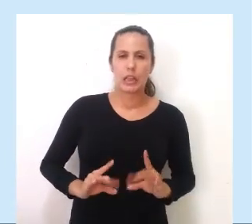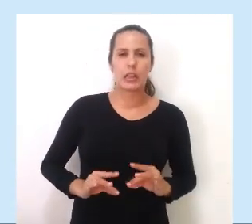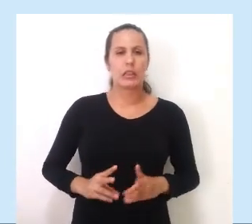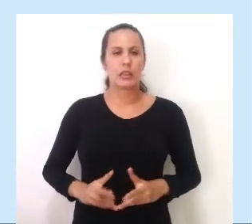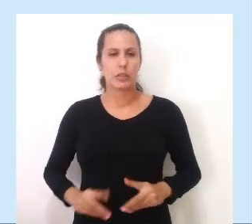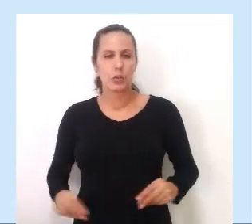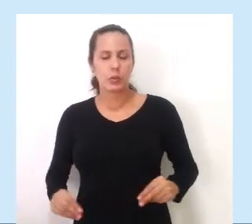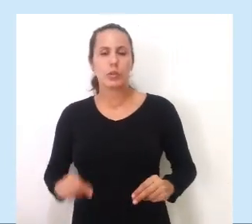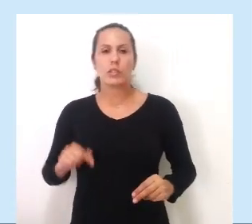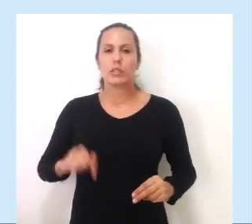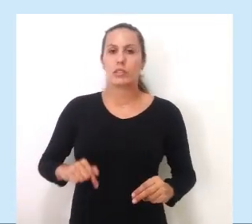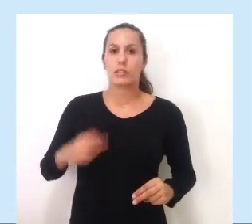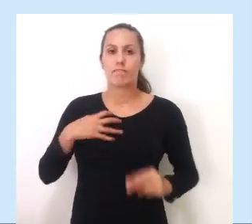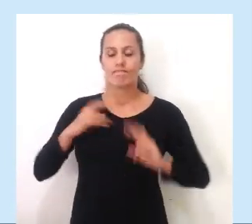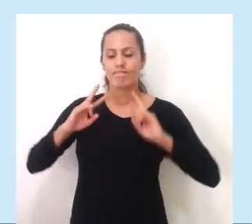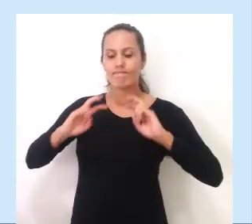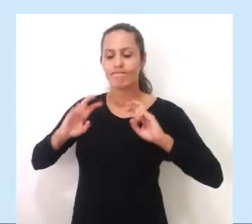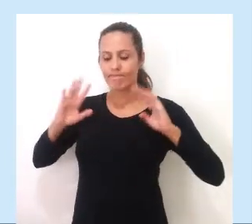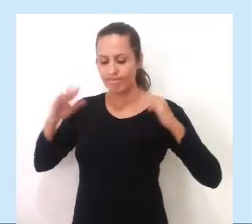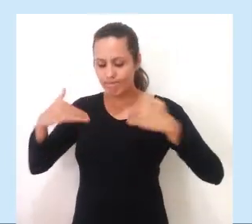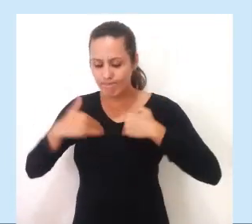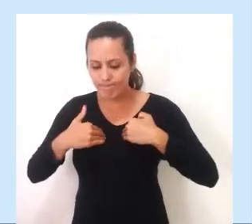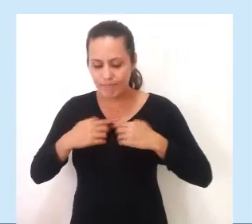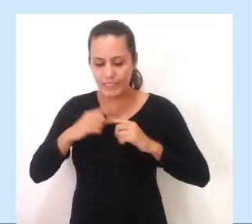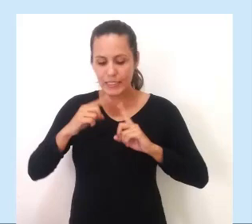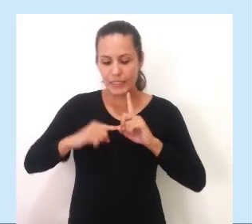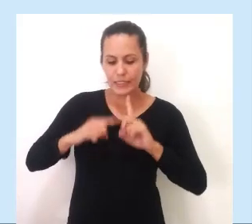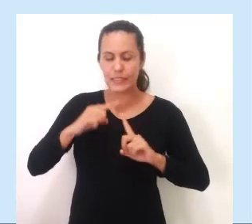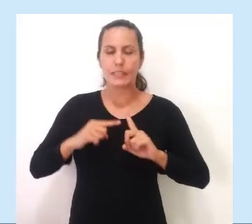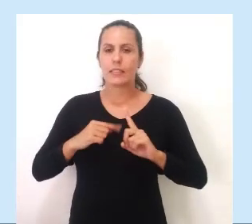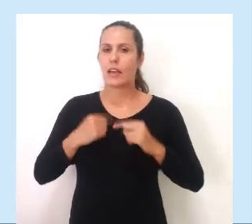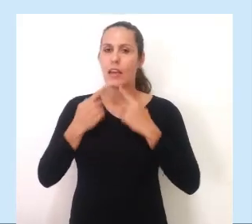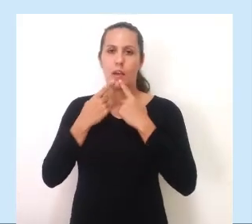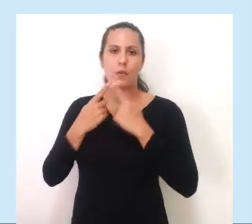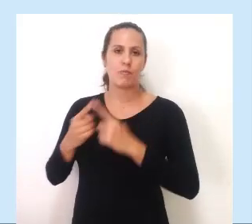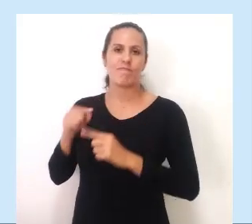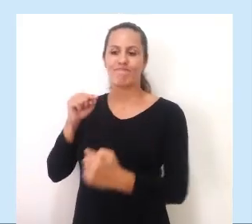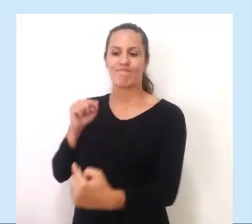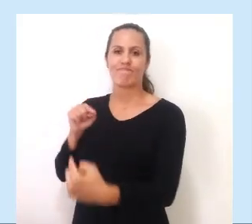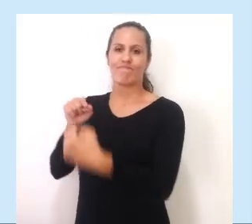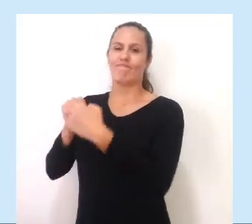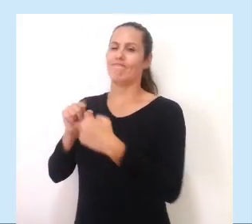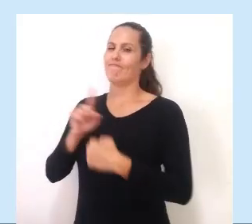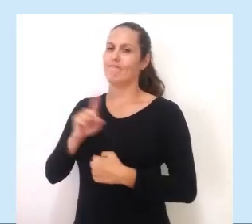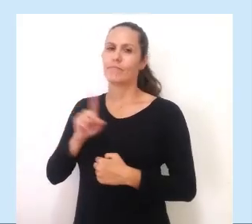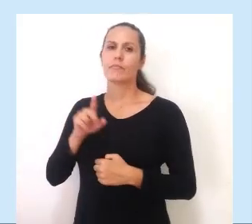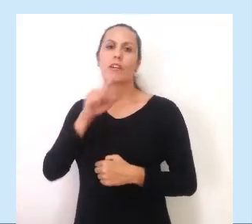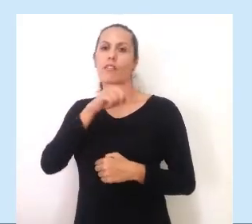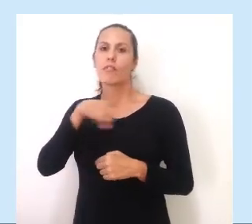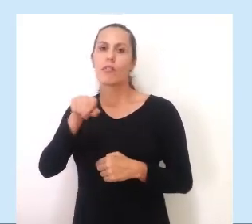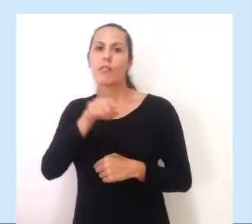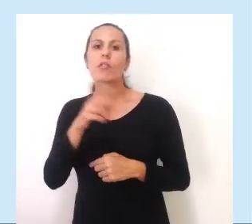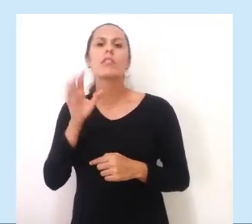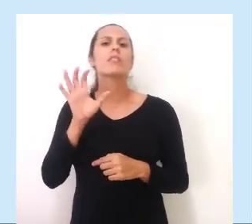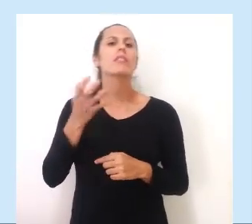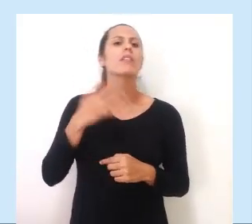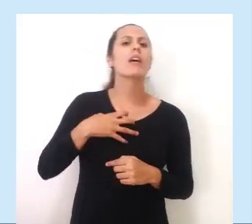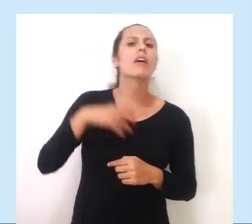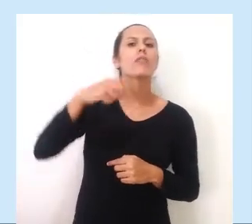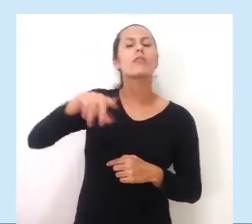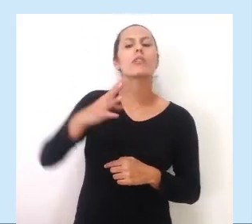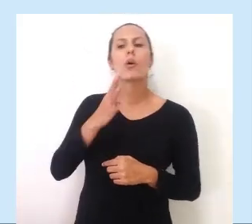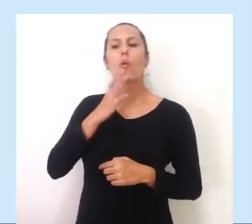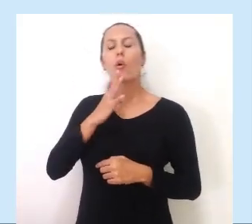para observar muco cervical e temperatura, eu, Dantas, não indico esse